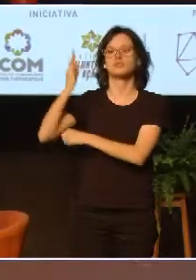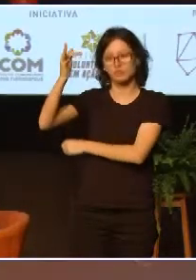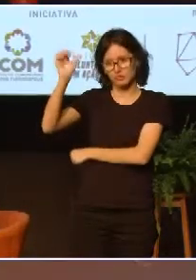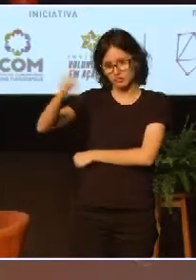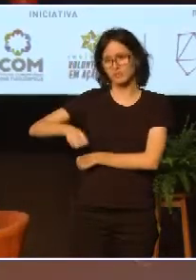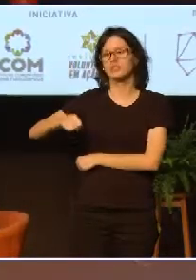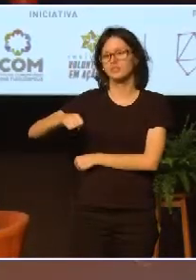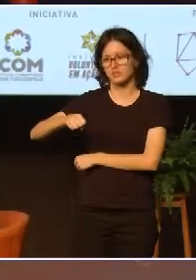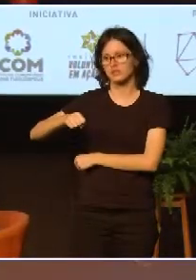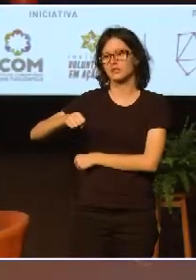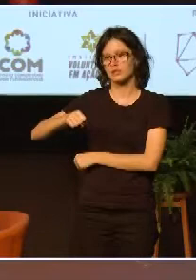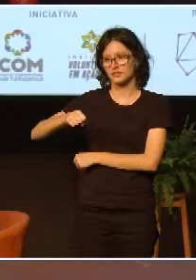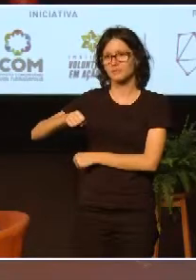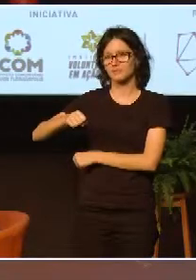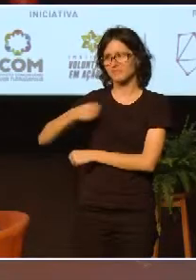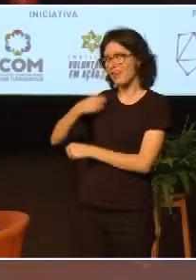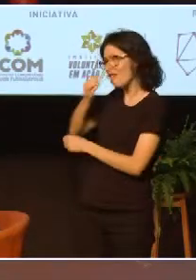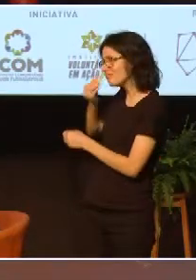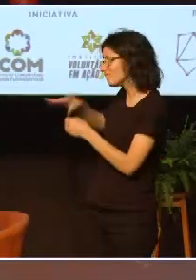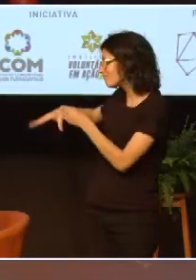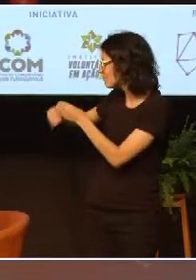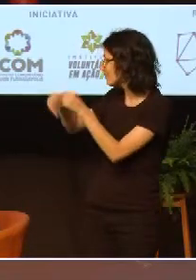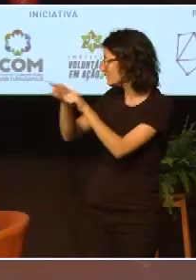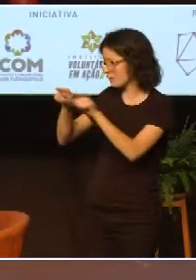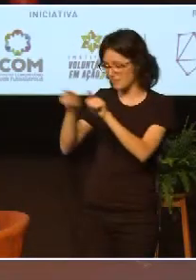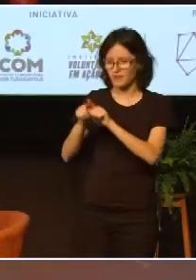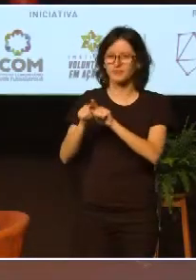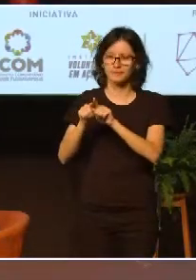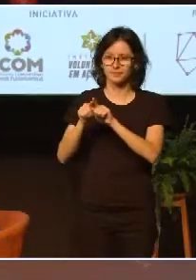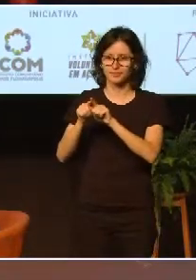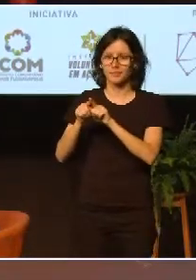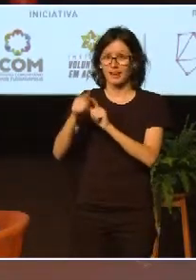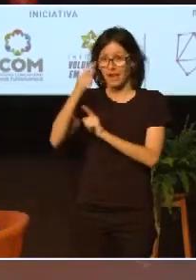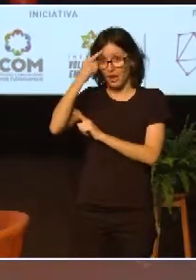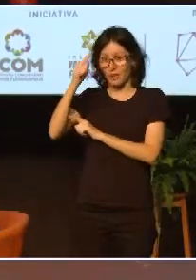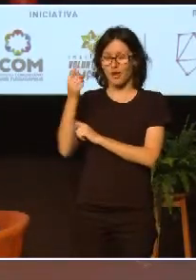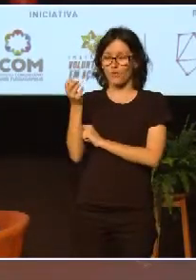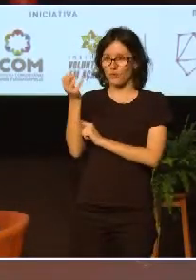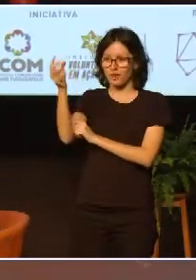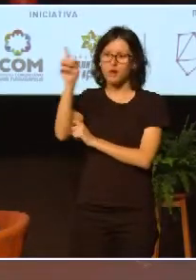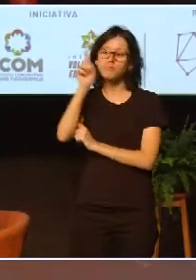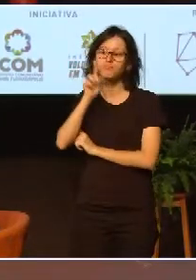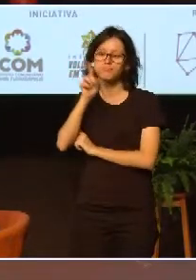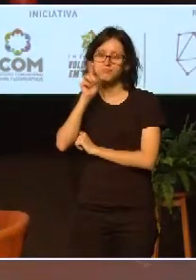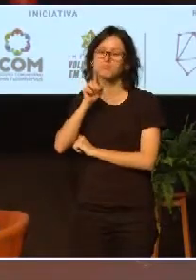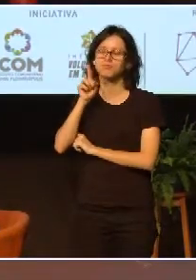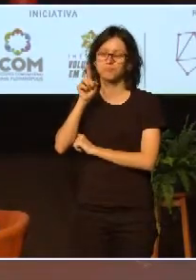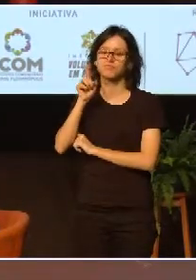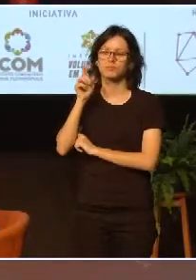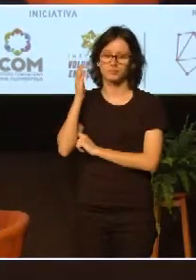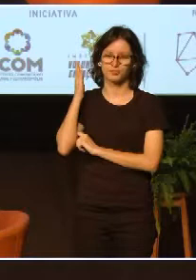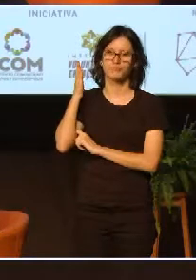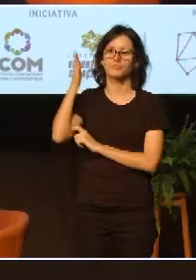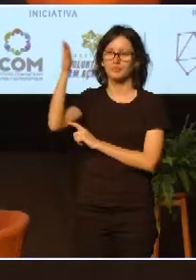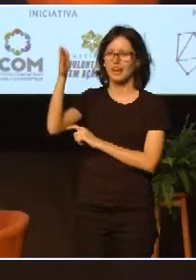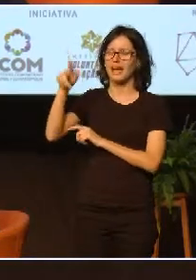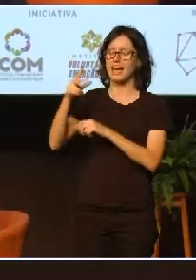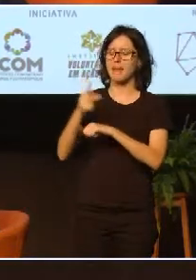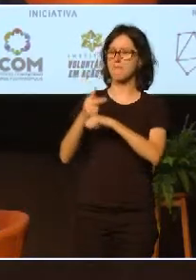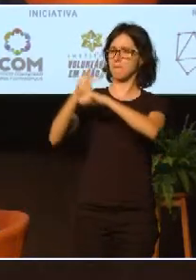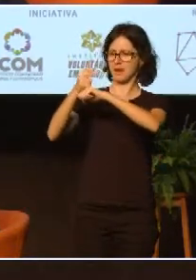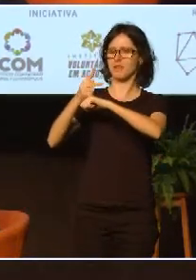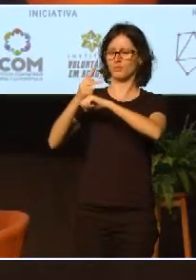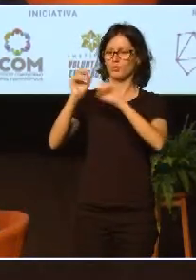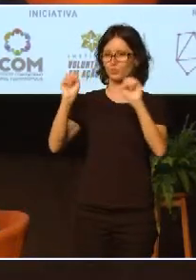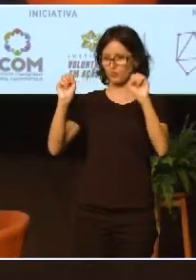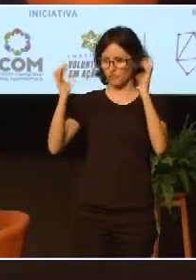vergonha. Deixa eu até complementar. Tem uma questão que, nessa última viagem que eu fui para os Estados Unidos agora, que era uma premiação, tal,